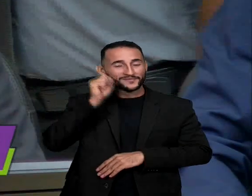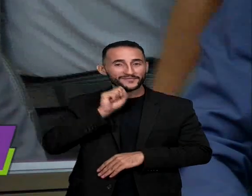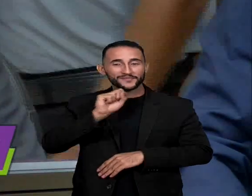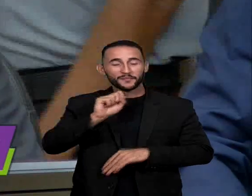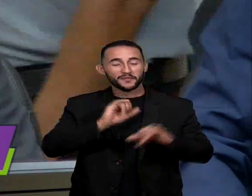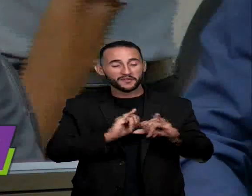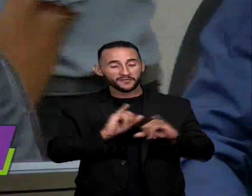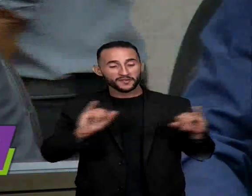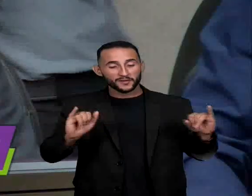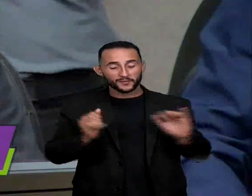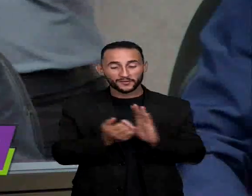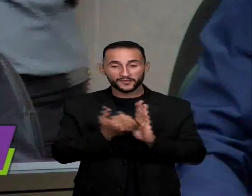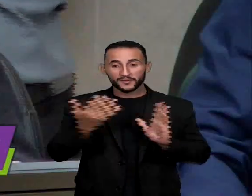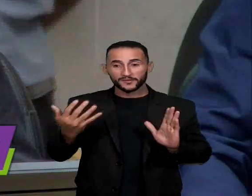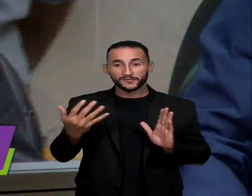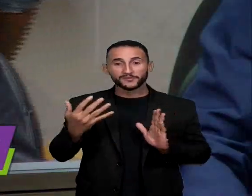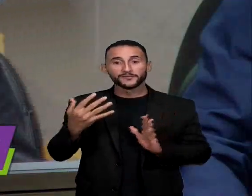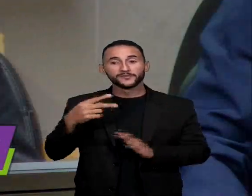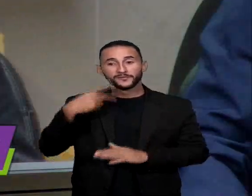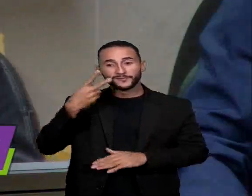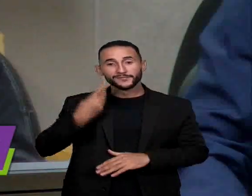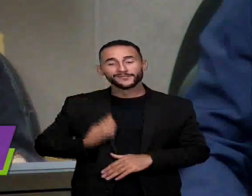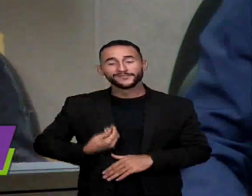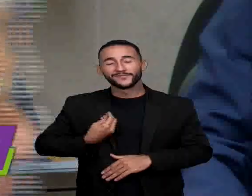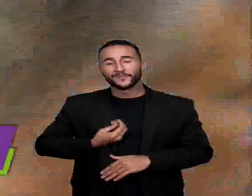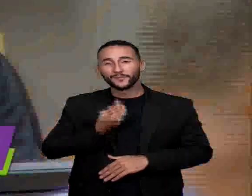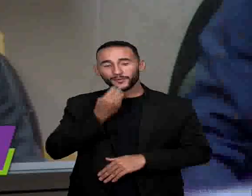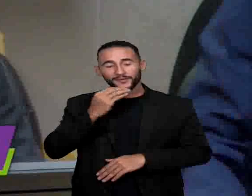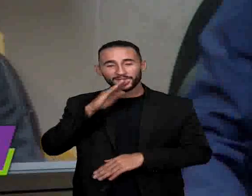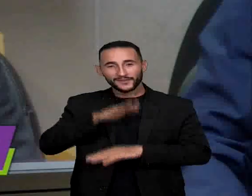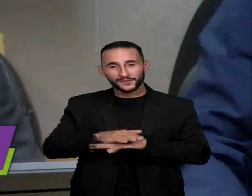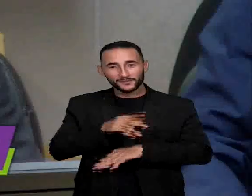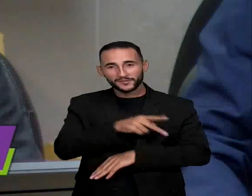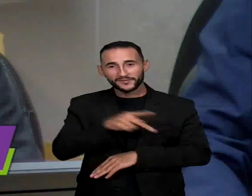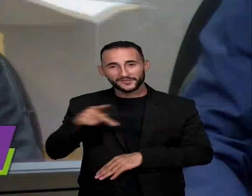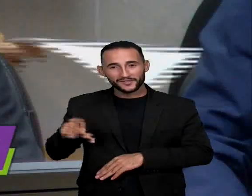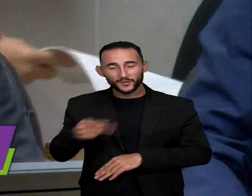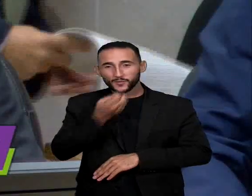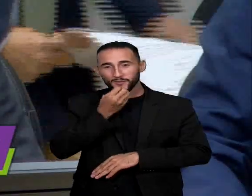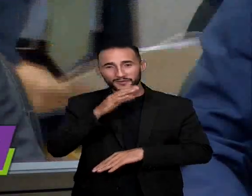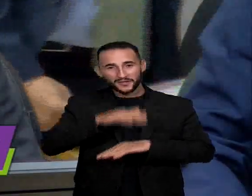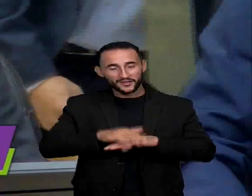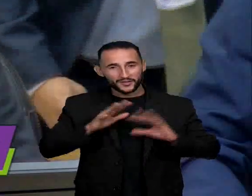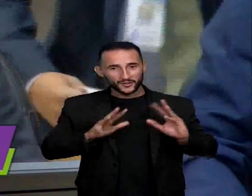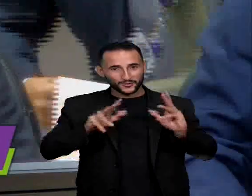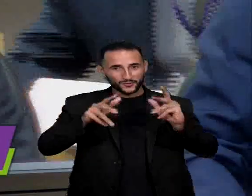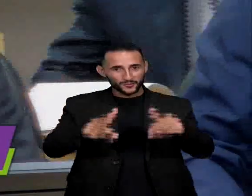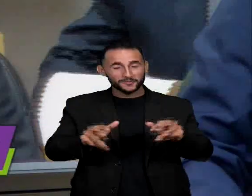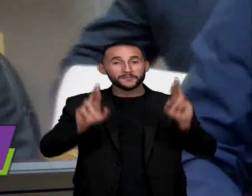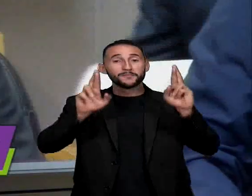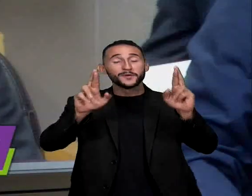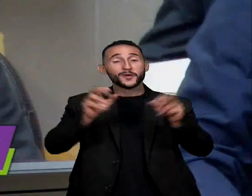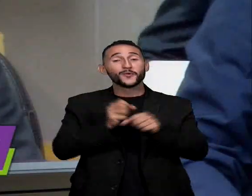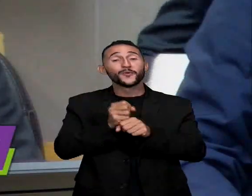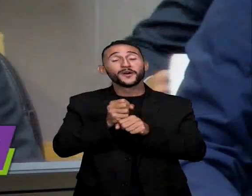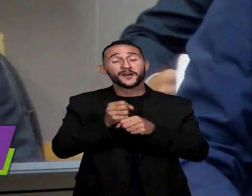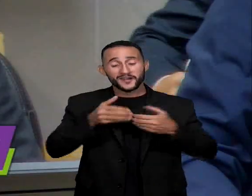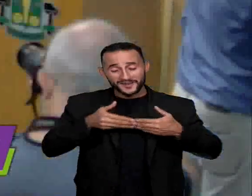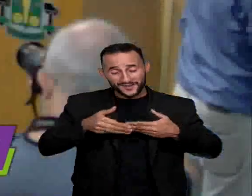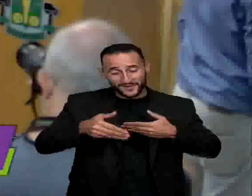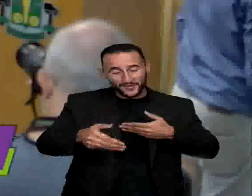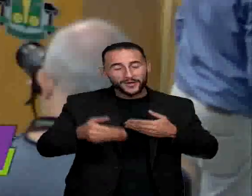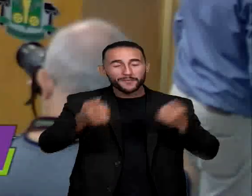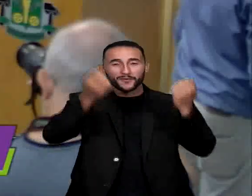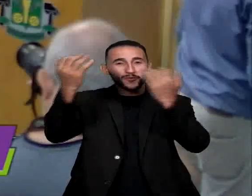a boa t bo tarde a todos que seja um ano muito abençoado para todos nós senhor presidente